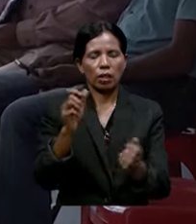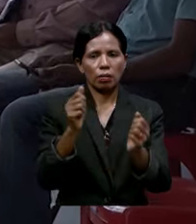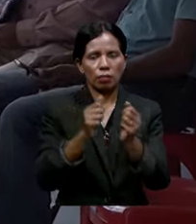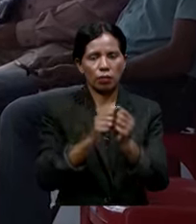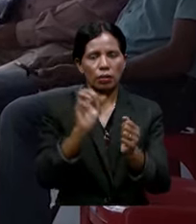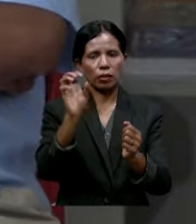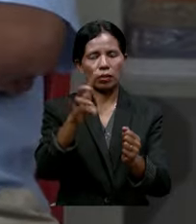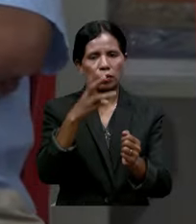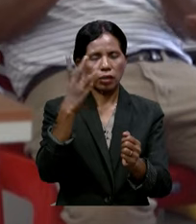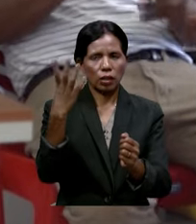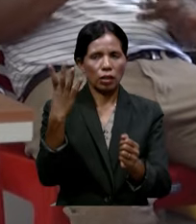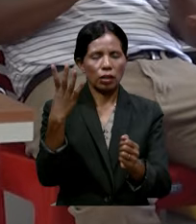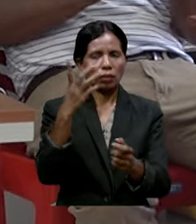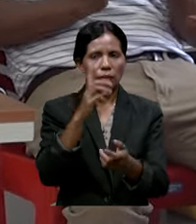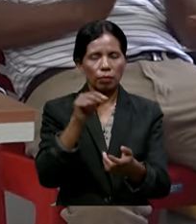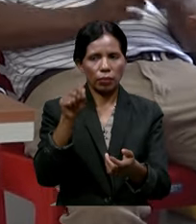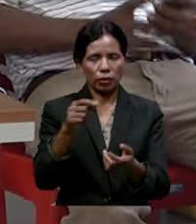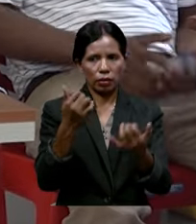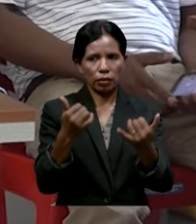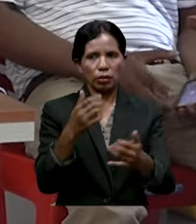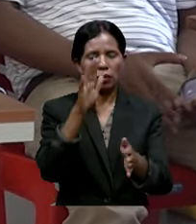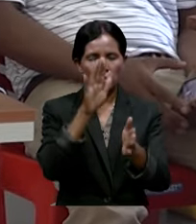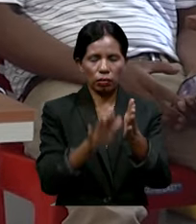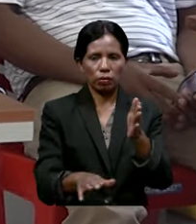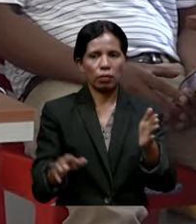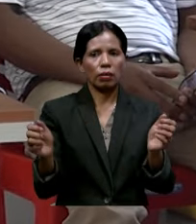walu, montante ne kompara ho tinang idane tun